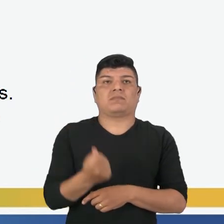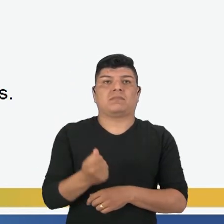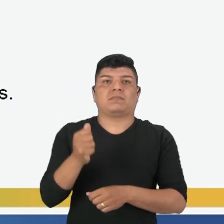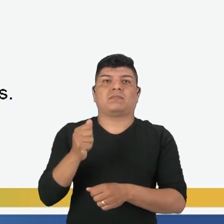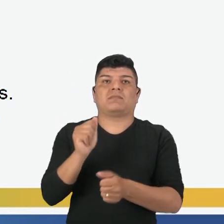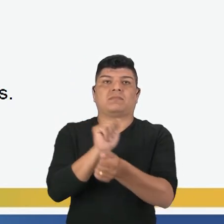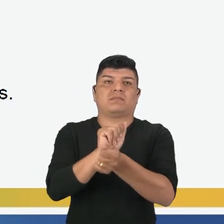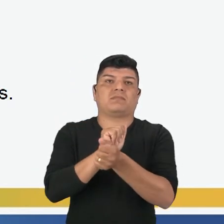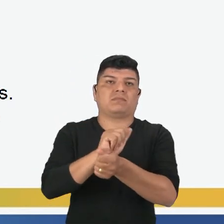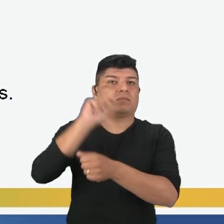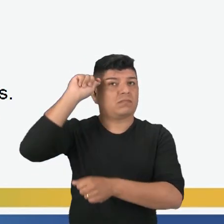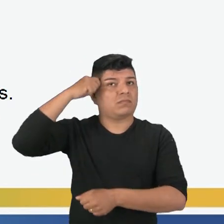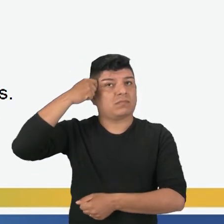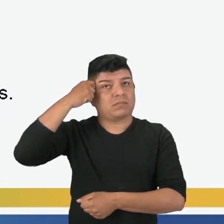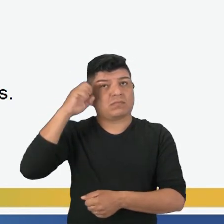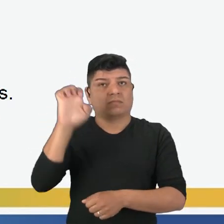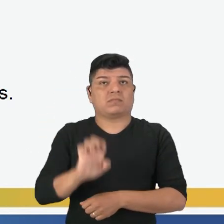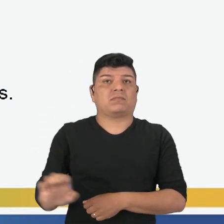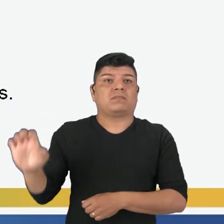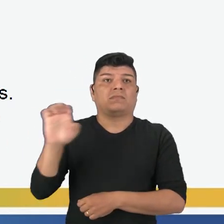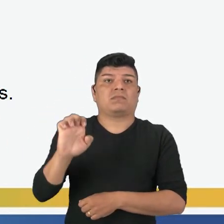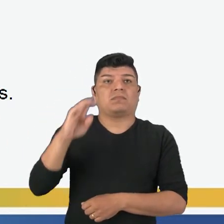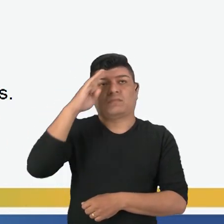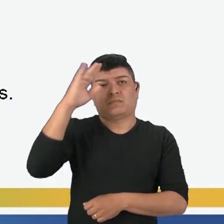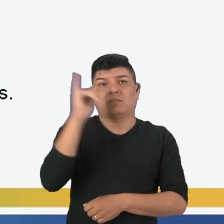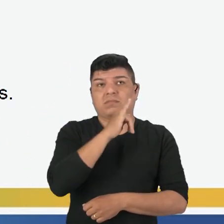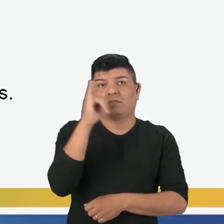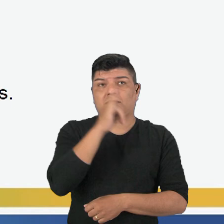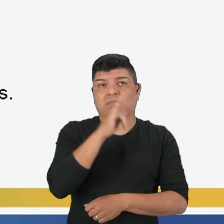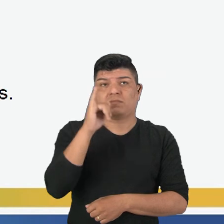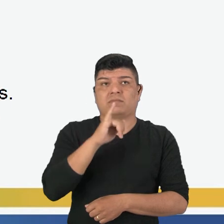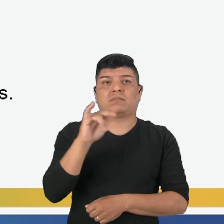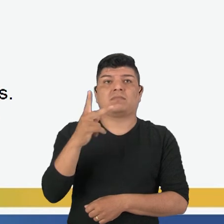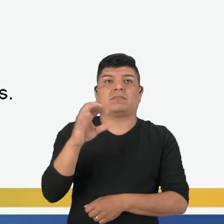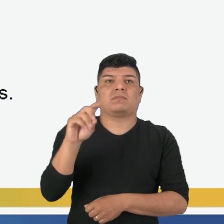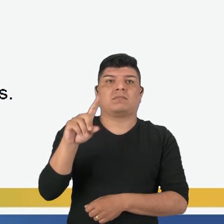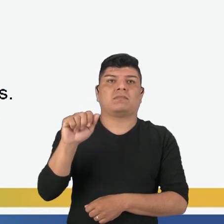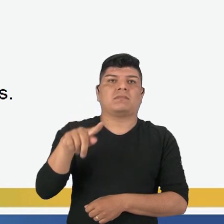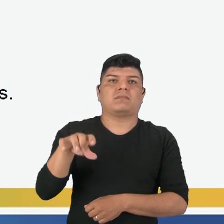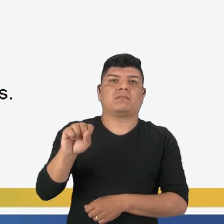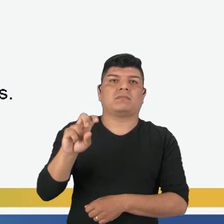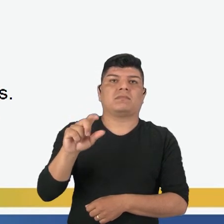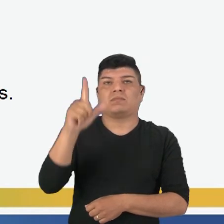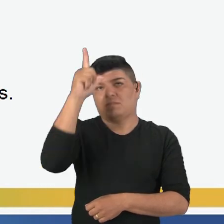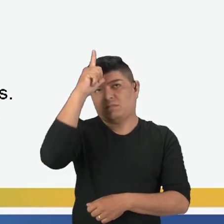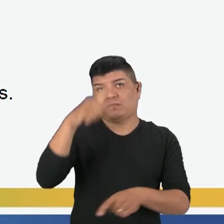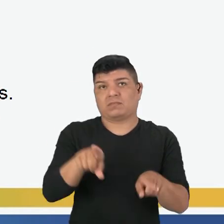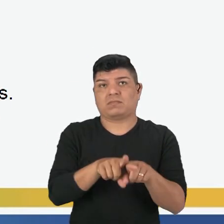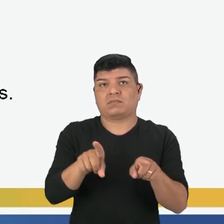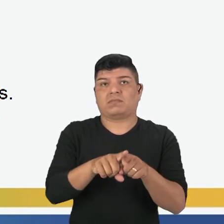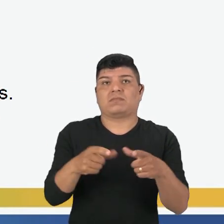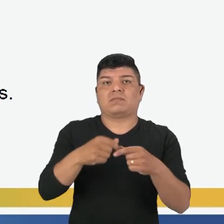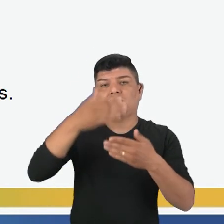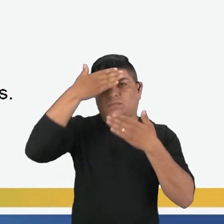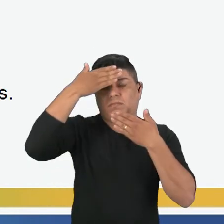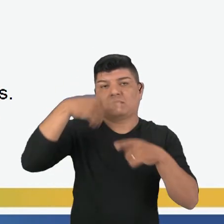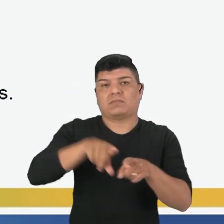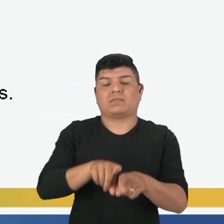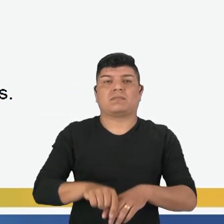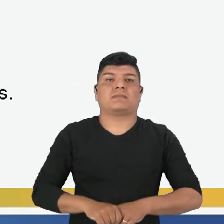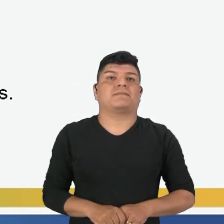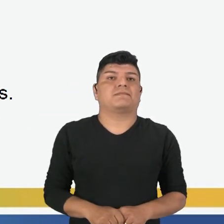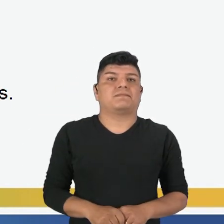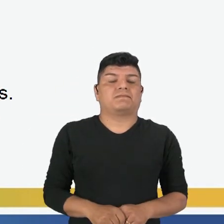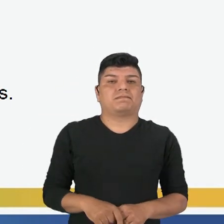africanos negros escravizados, os europeus, essencialmente italianos, holandeses e alemães, e os imigrantes